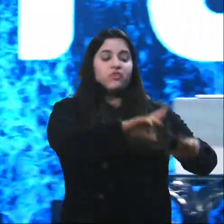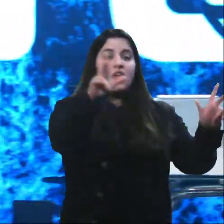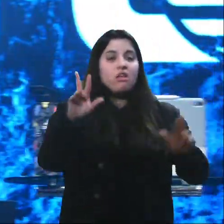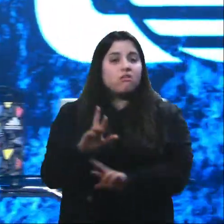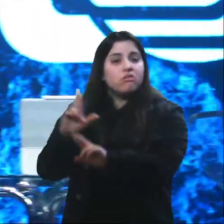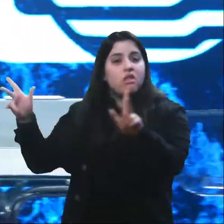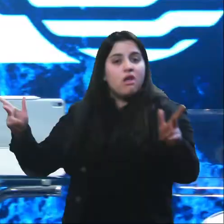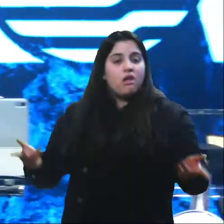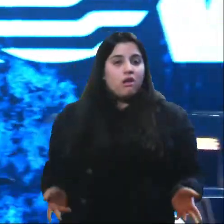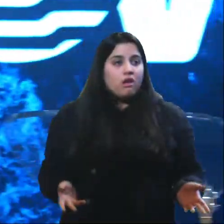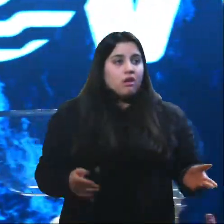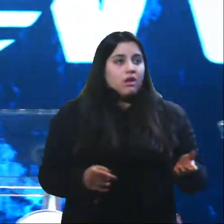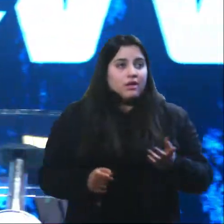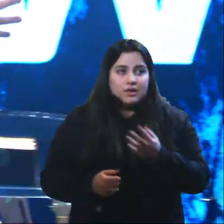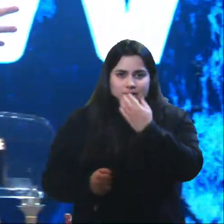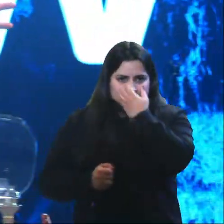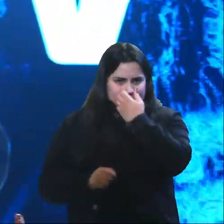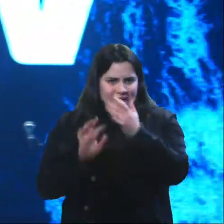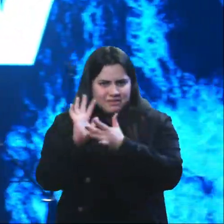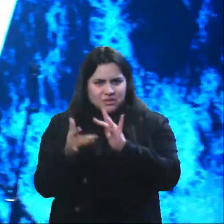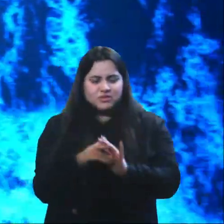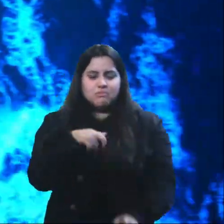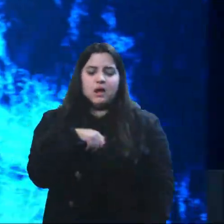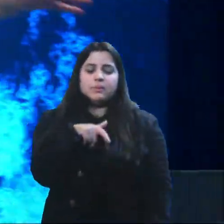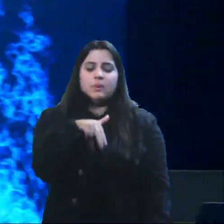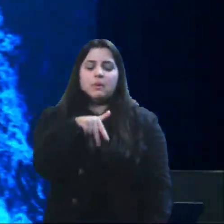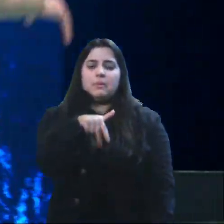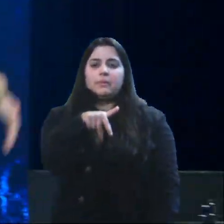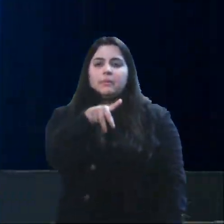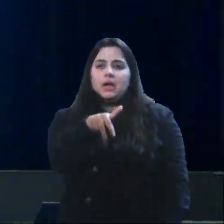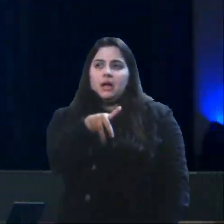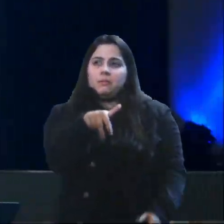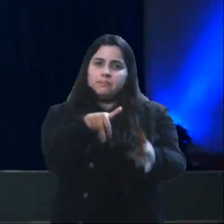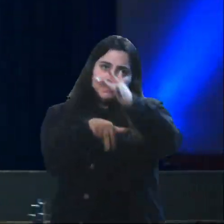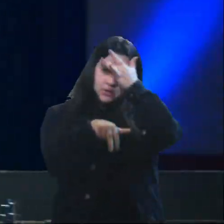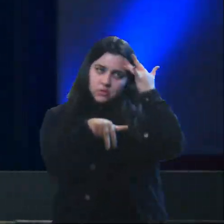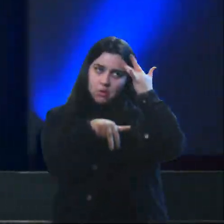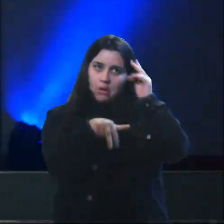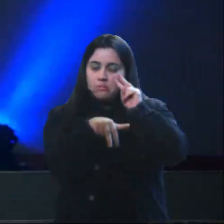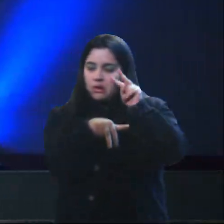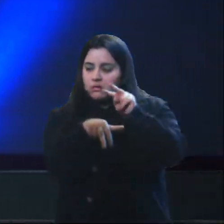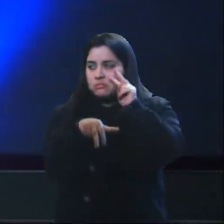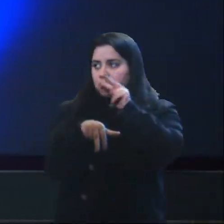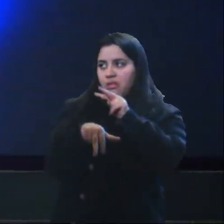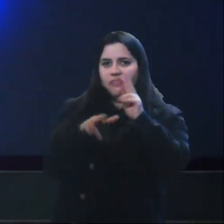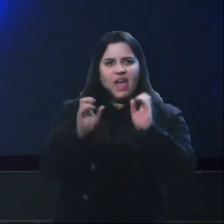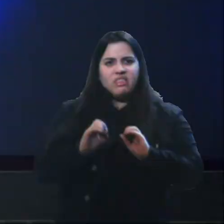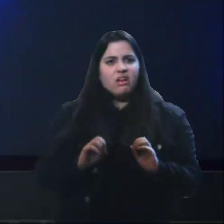Jesus não passava despercebido em nenhum lugar.